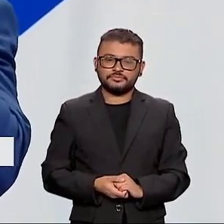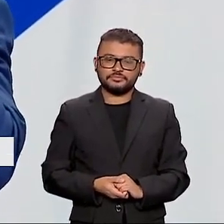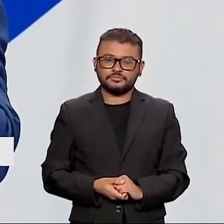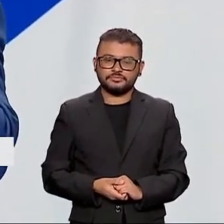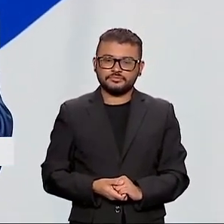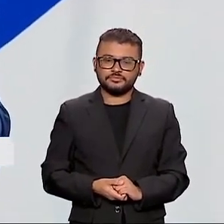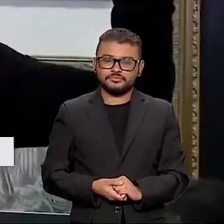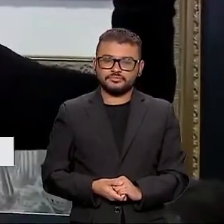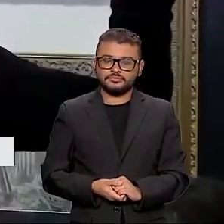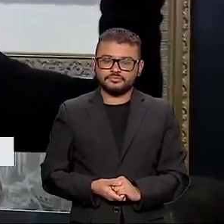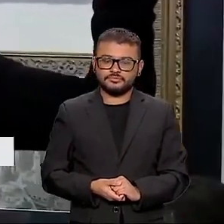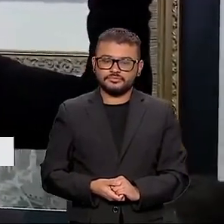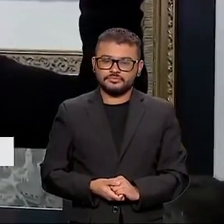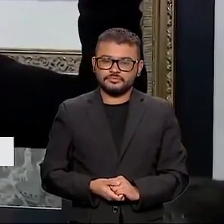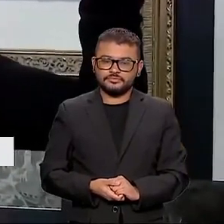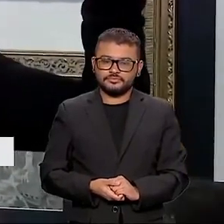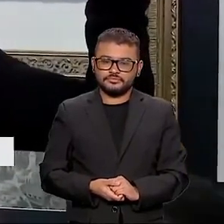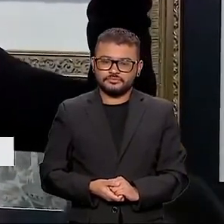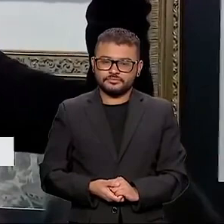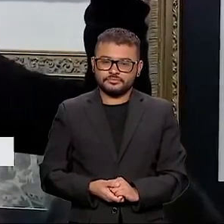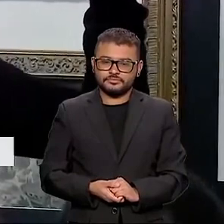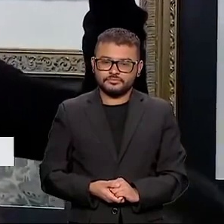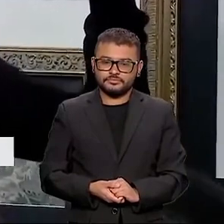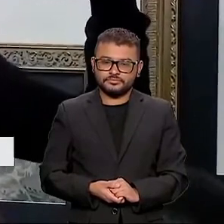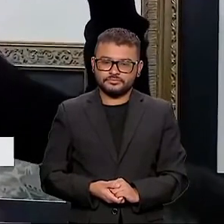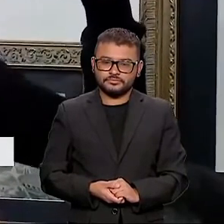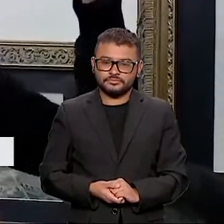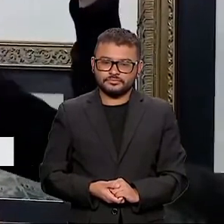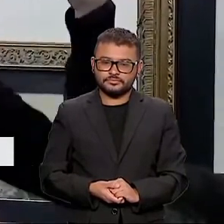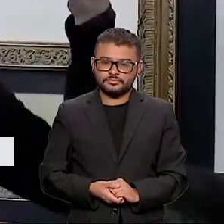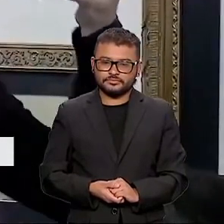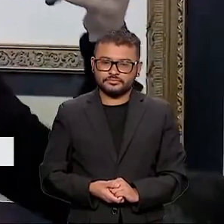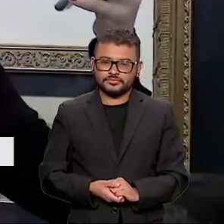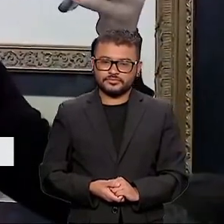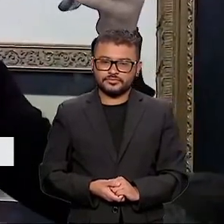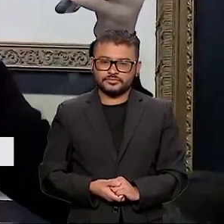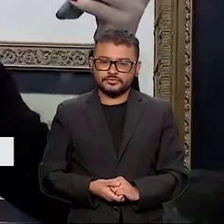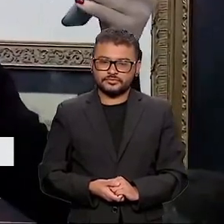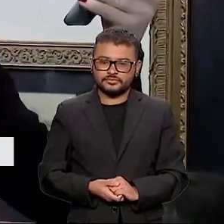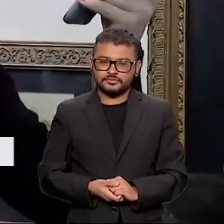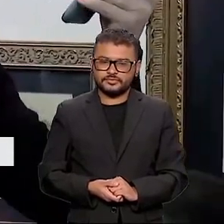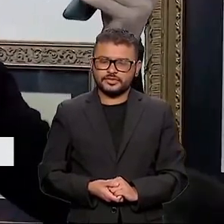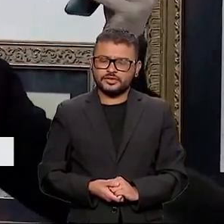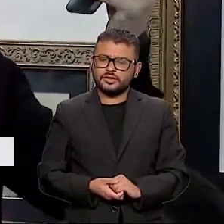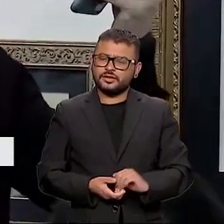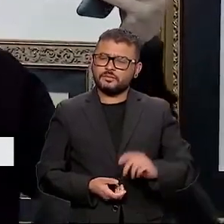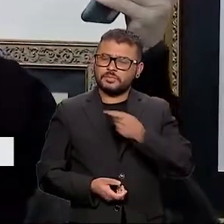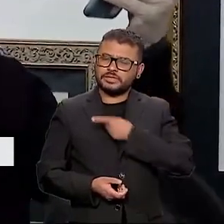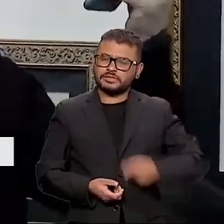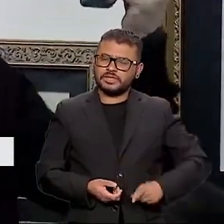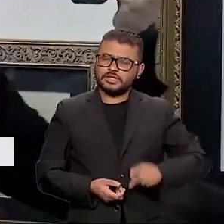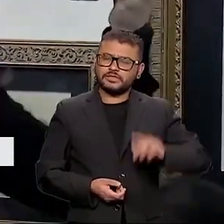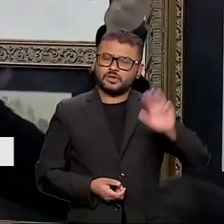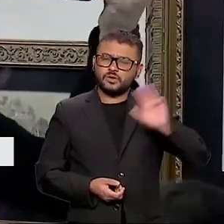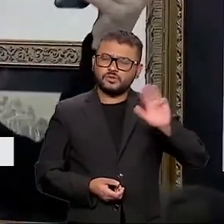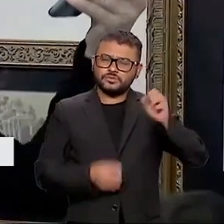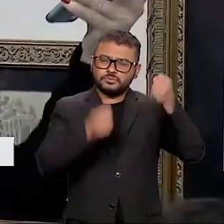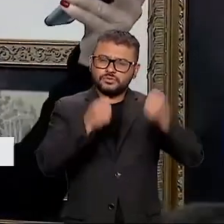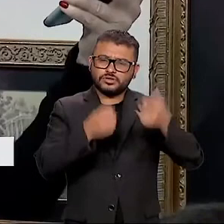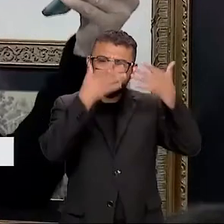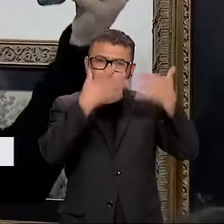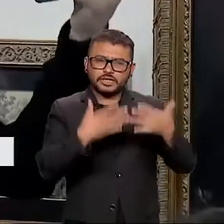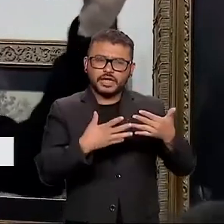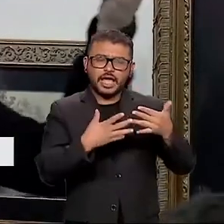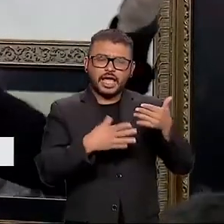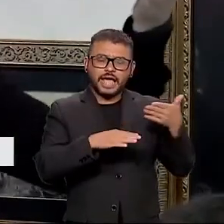Bonjour, Lisa Villy de Radio France. J'aurais aimé si vous pouviez réagir O senhor pode falar sobre a